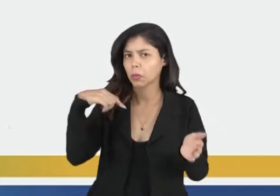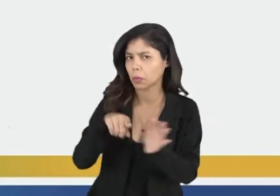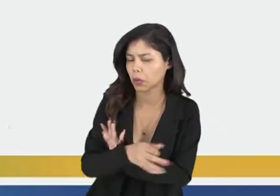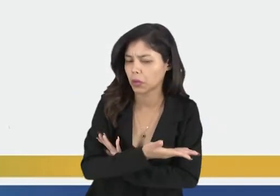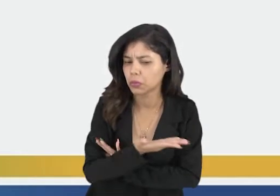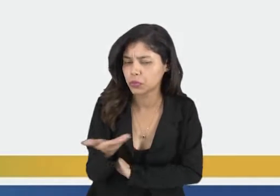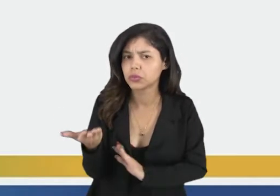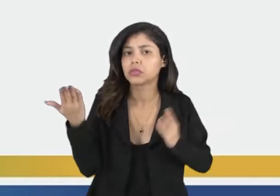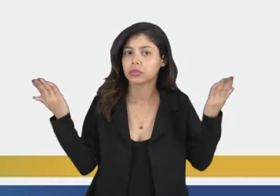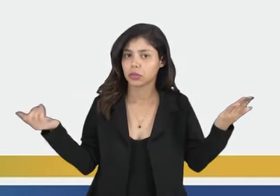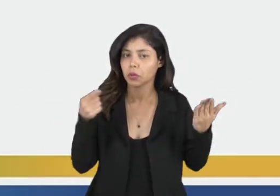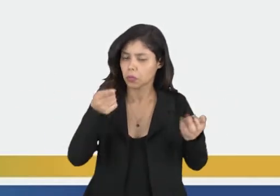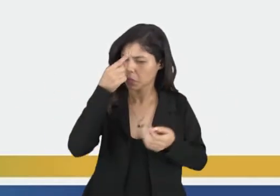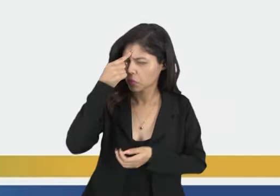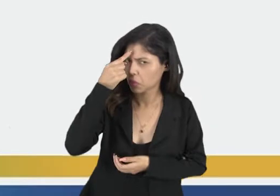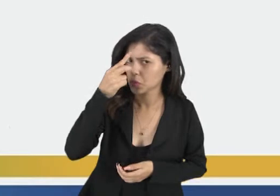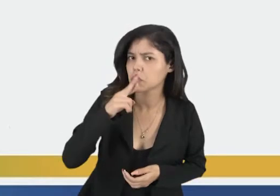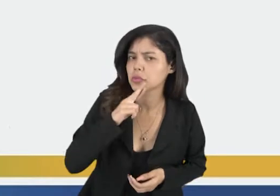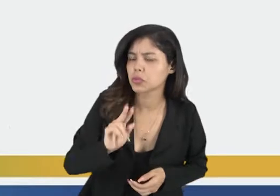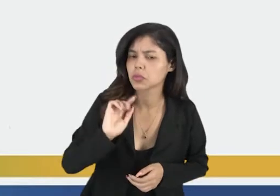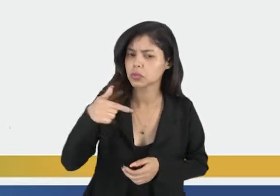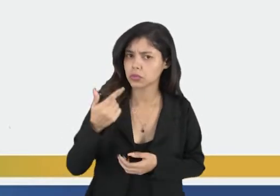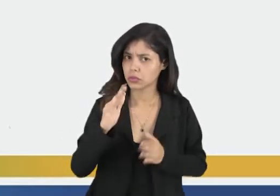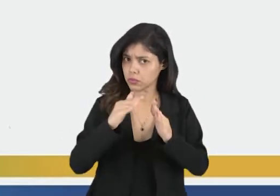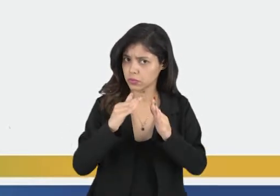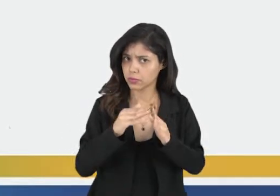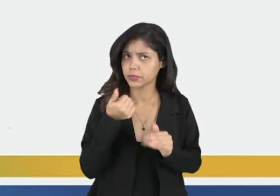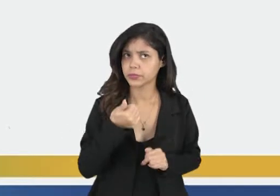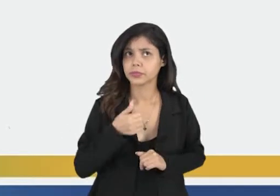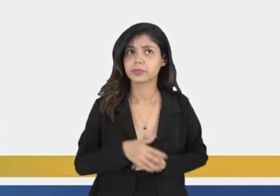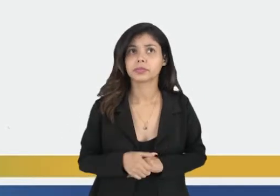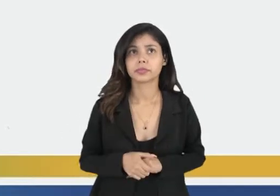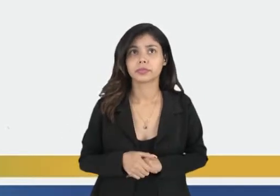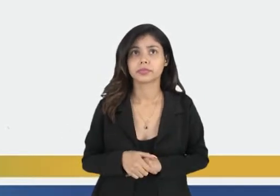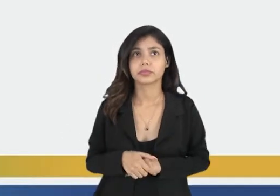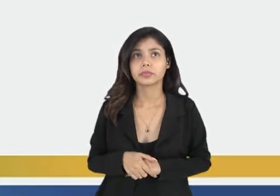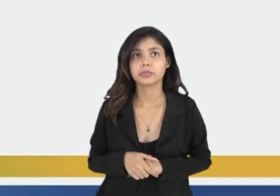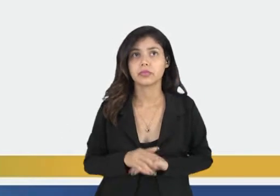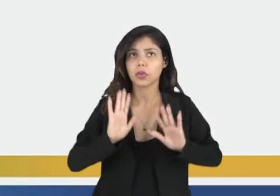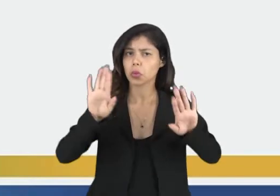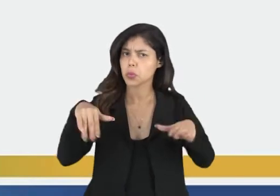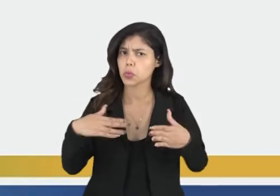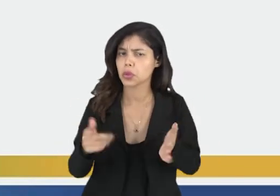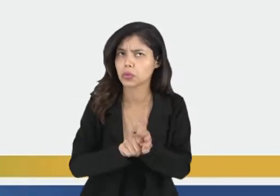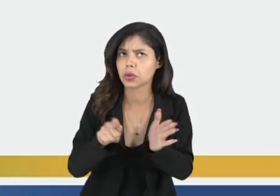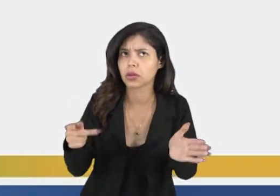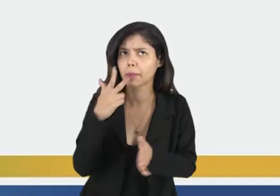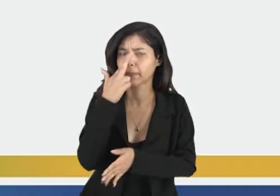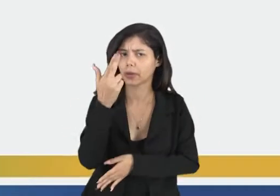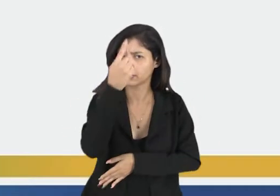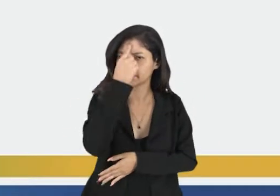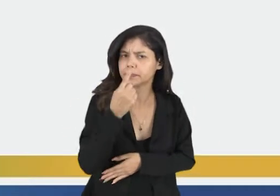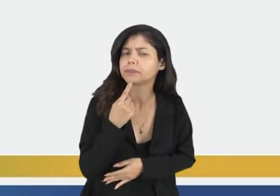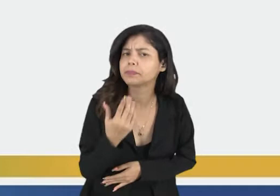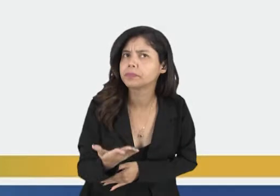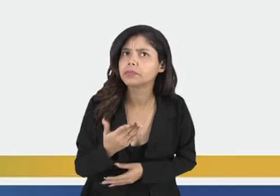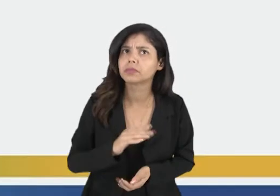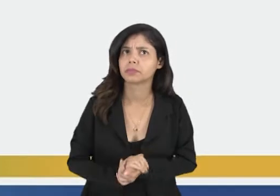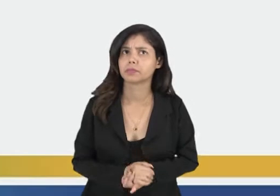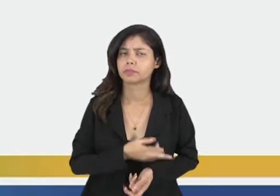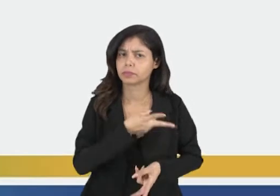algumas perguntas para que vocês pensem e respondam aí da casa de vocês. Vamos lá. Quais jornais aparecem nas